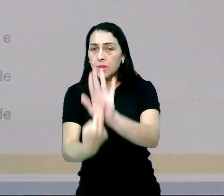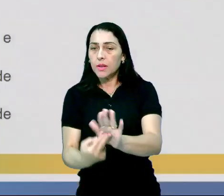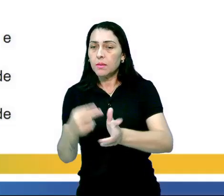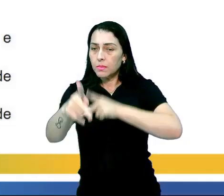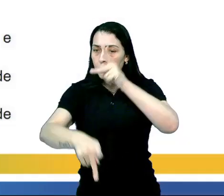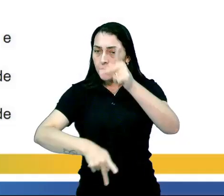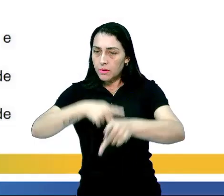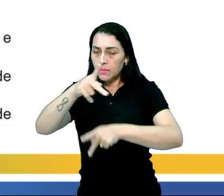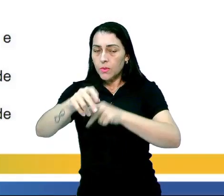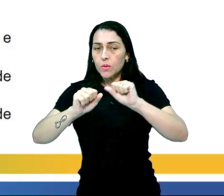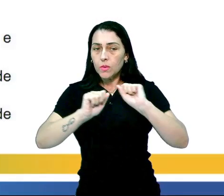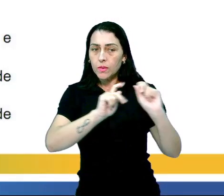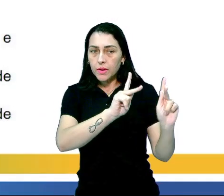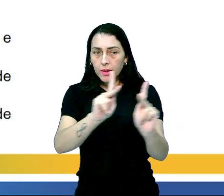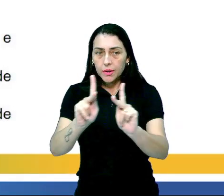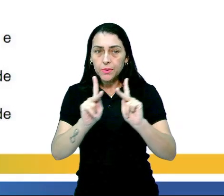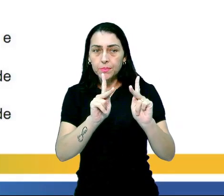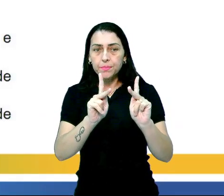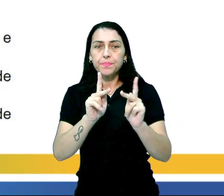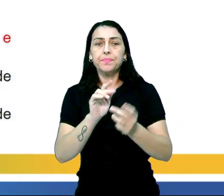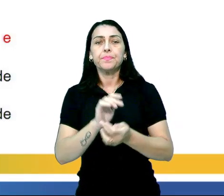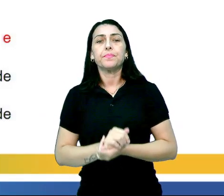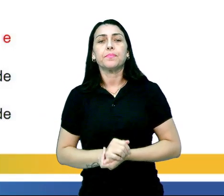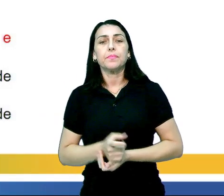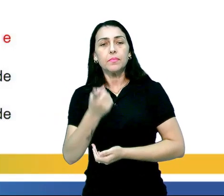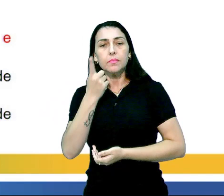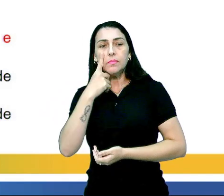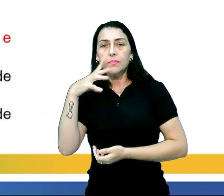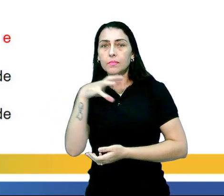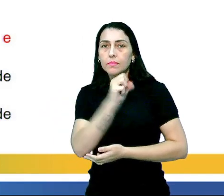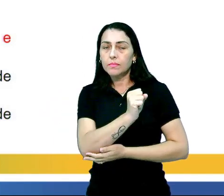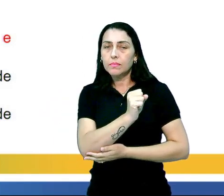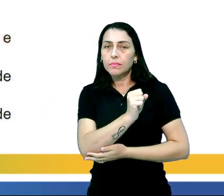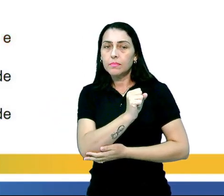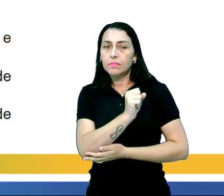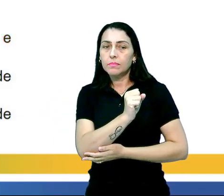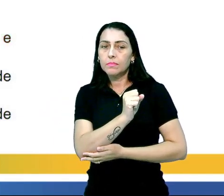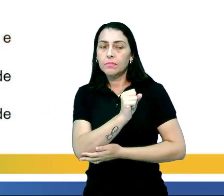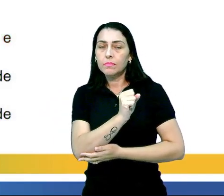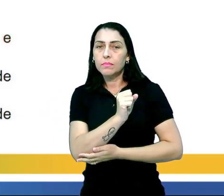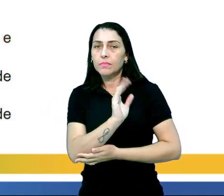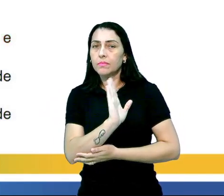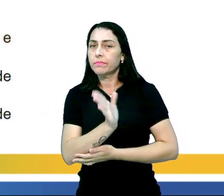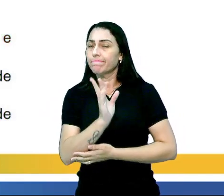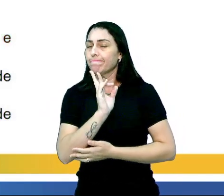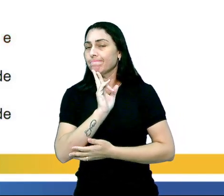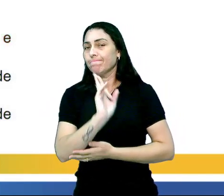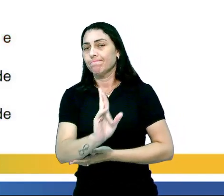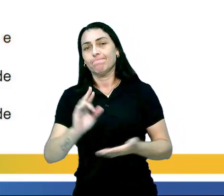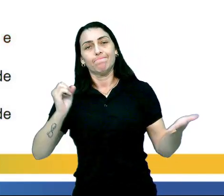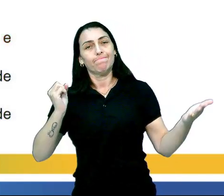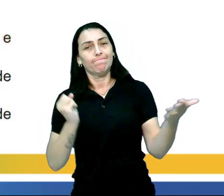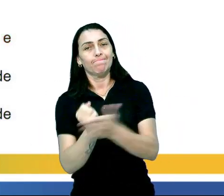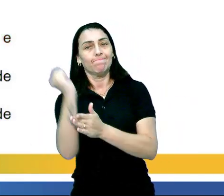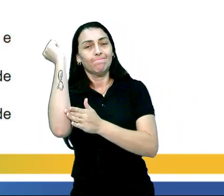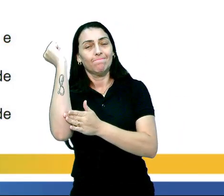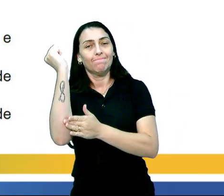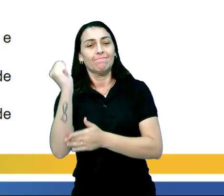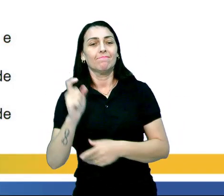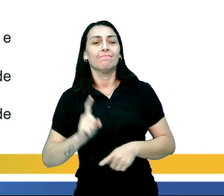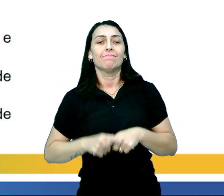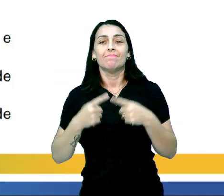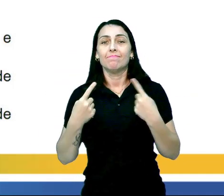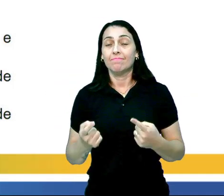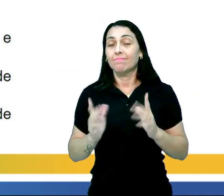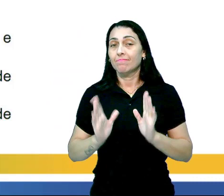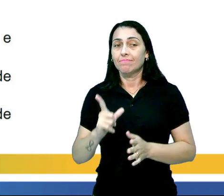popularmente, beleza? Então vamos analisar aqui rapidamente. Opa, já deu gabarito. Ah, vacilei, droga. Mas enfim, ó,